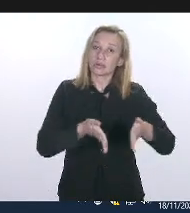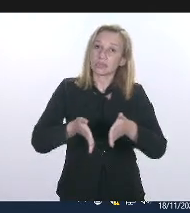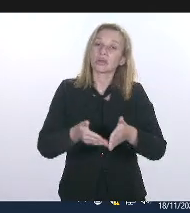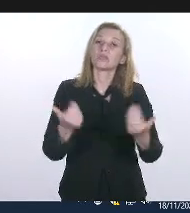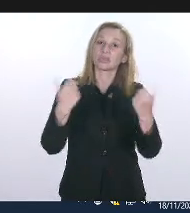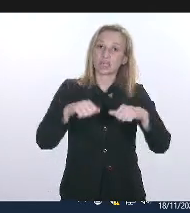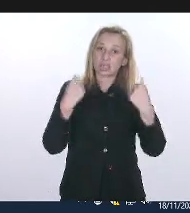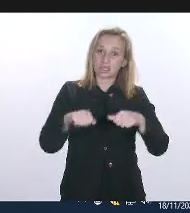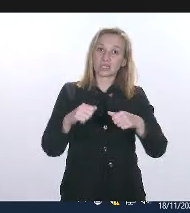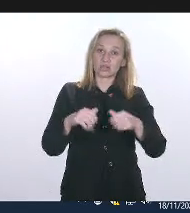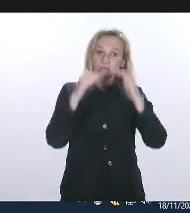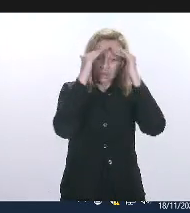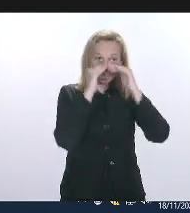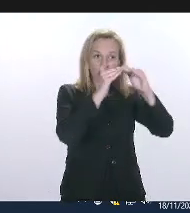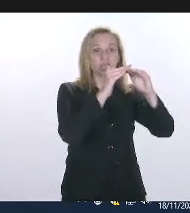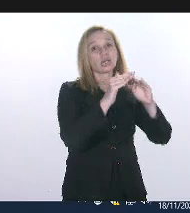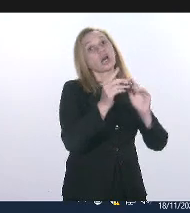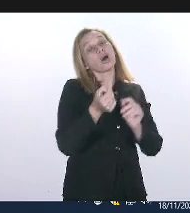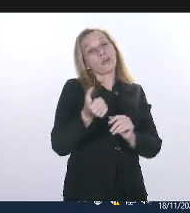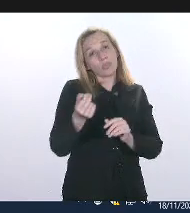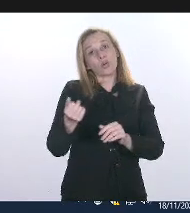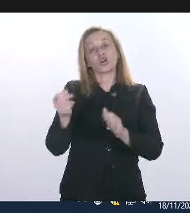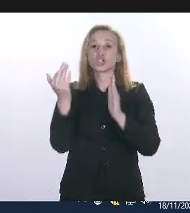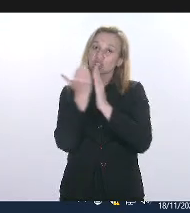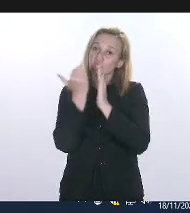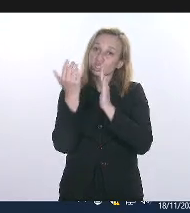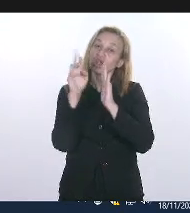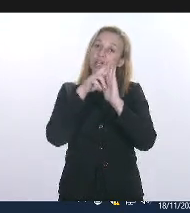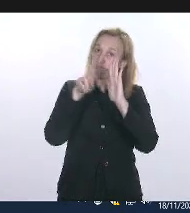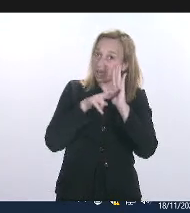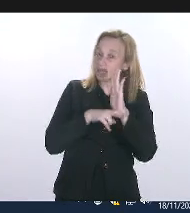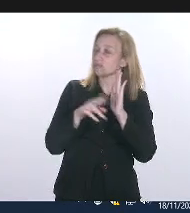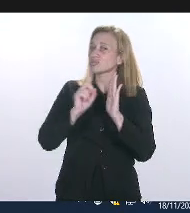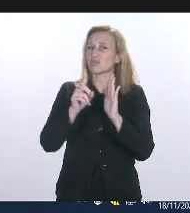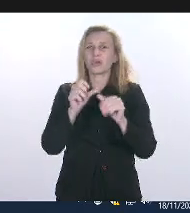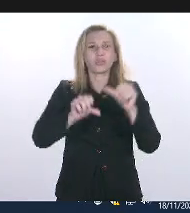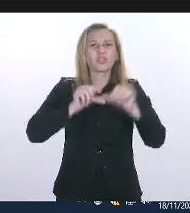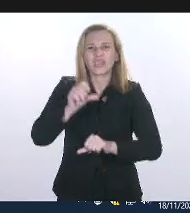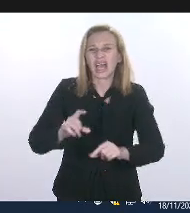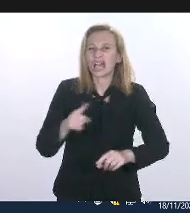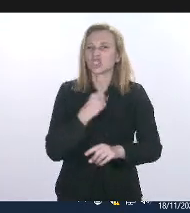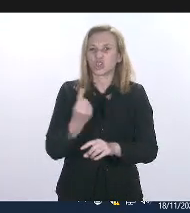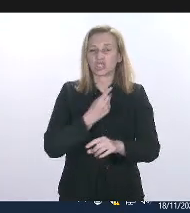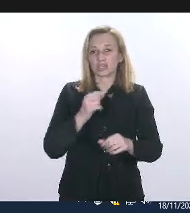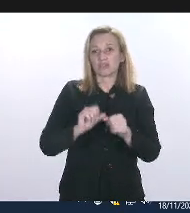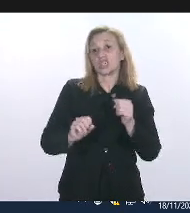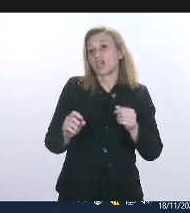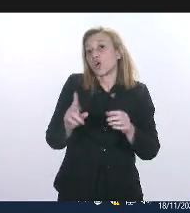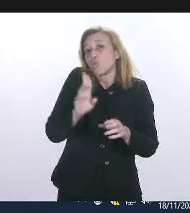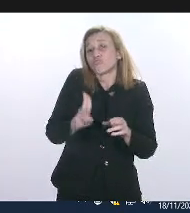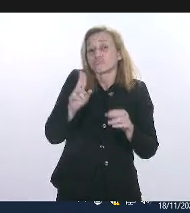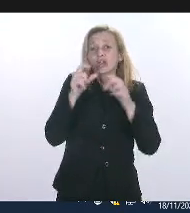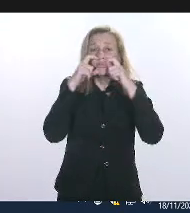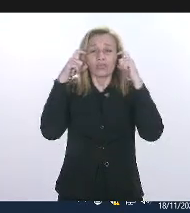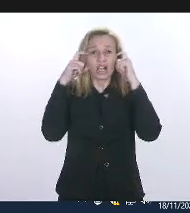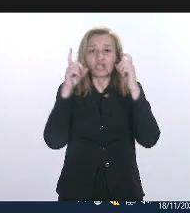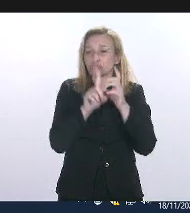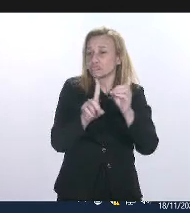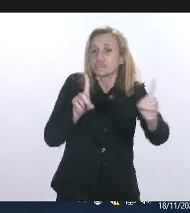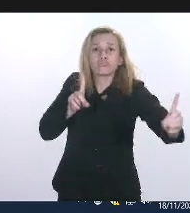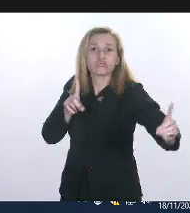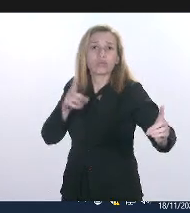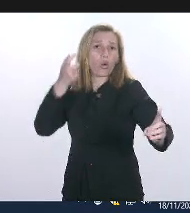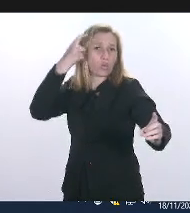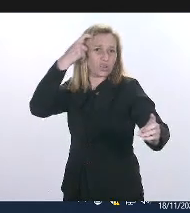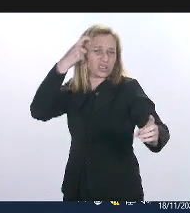às pequenas regras que não vão mudar tanto a sua vida, né? Vão mudar tanto a nossa vida, usar uma máscara, manter esse distanciamento, ter essa